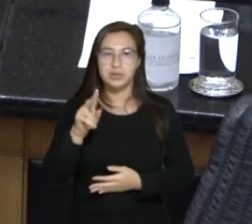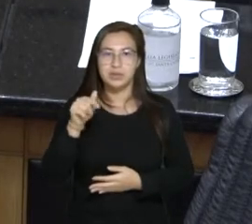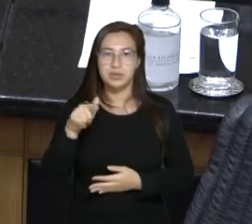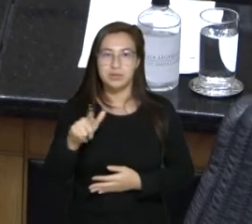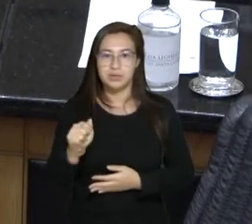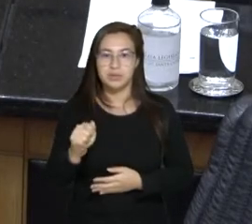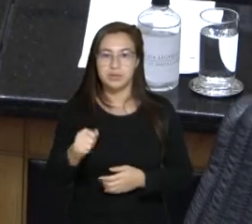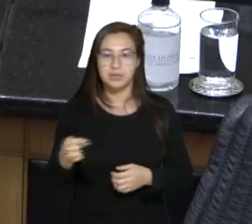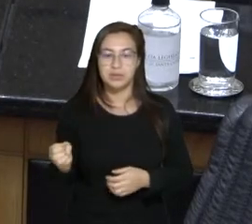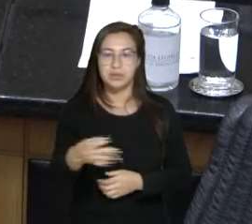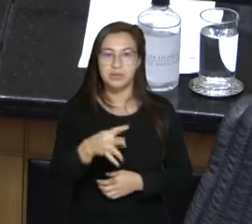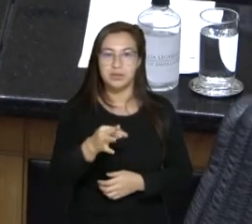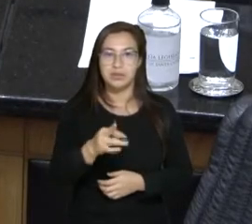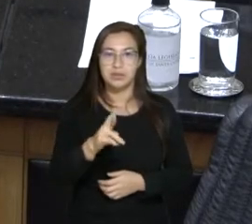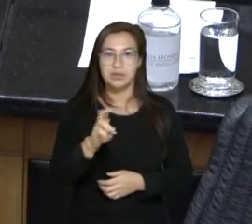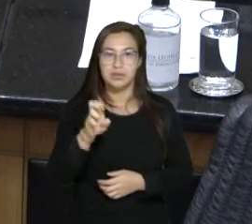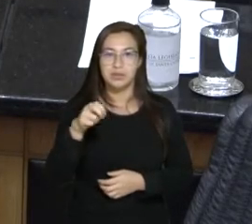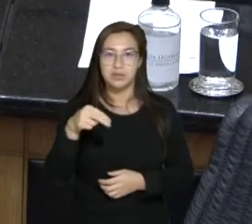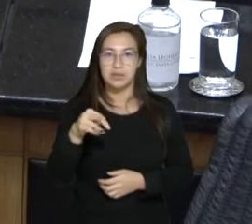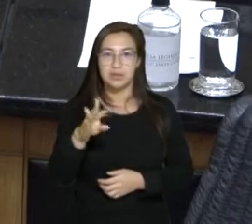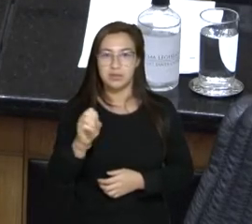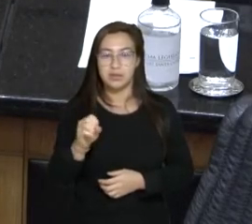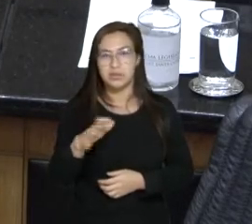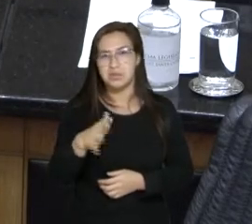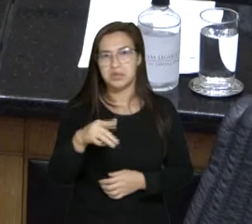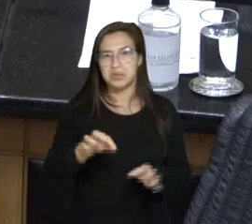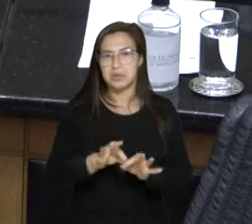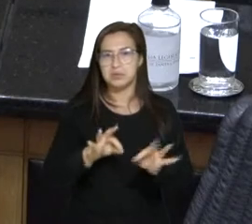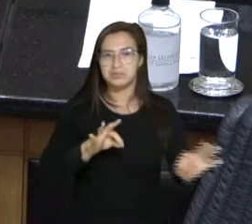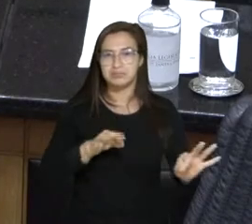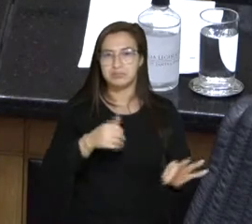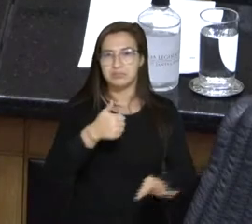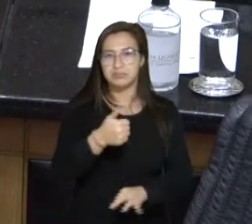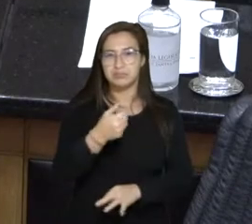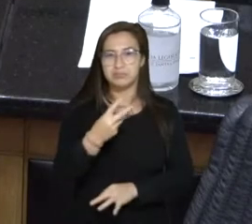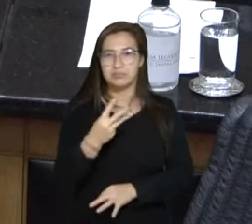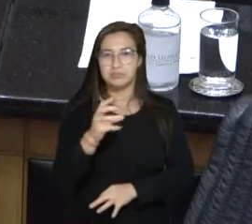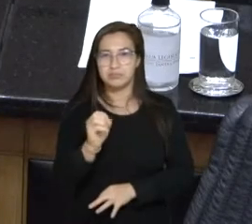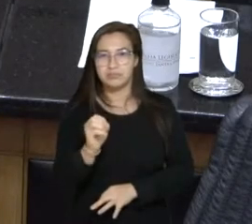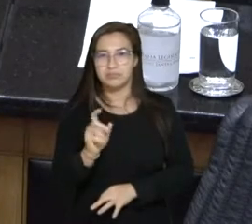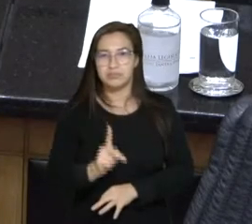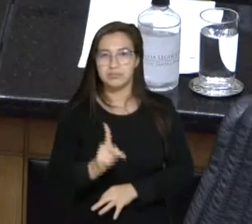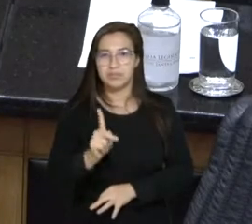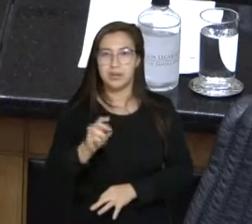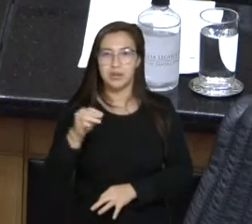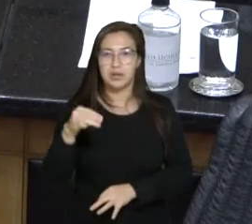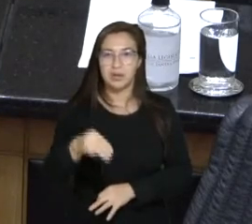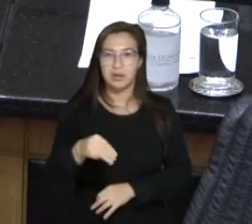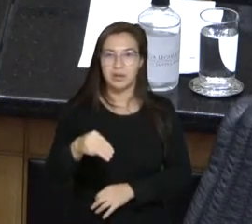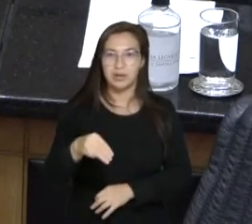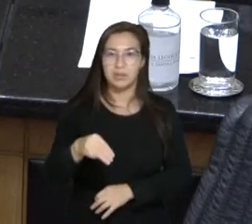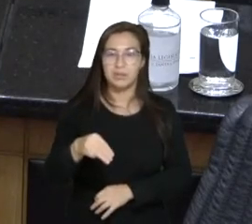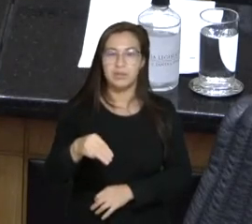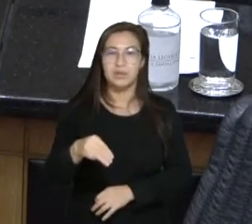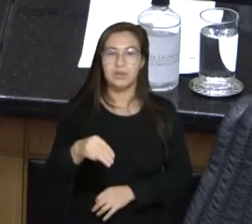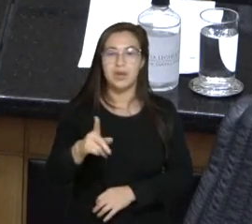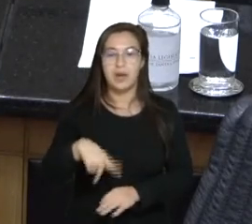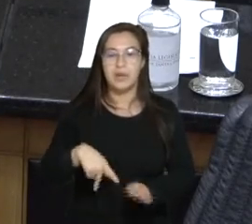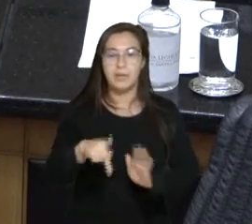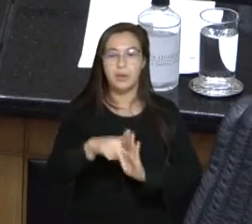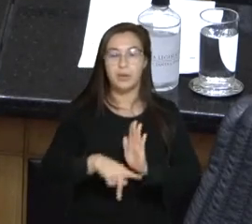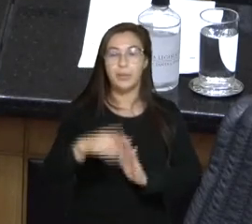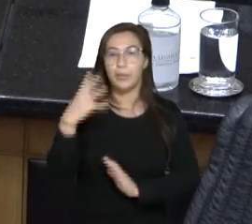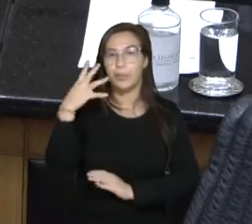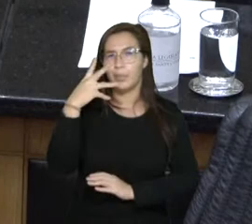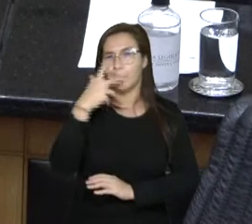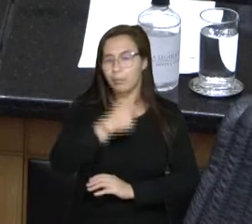Ramos Leoberto Leal São 130 km não é envolvendo os municípios um trajeto muito bonito e